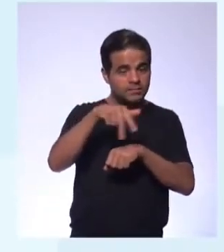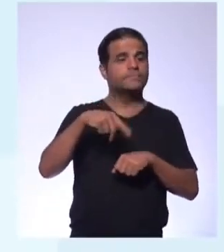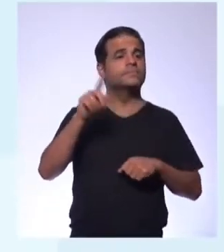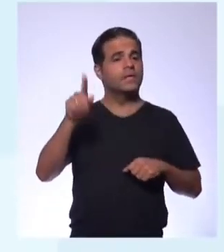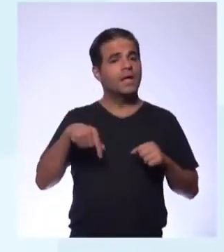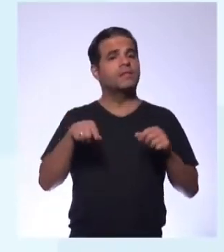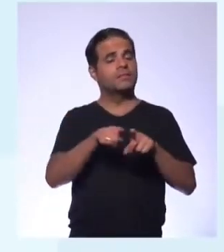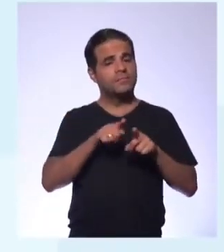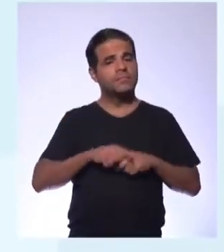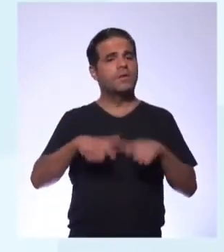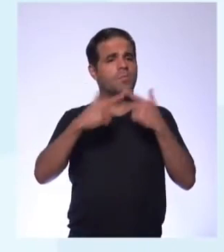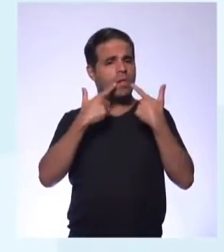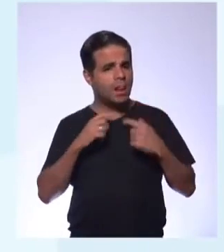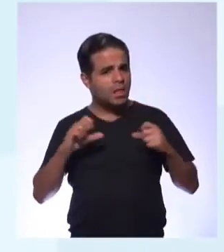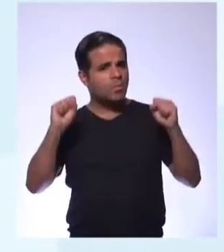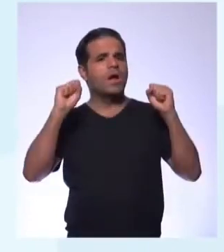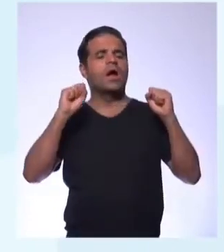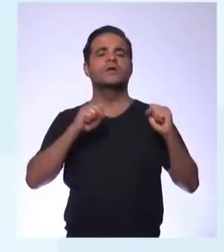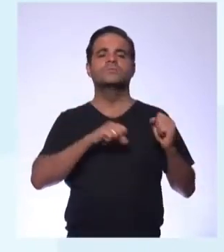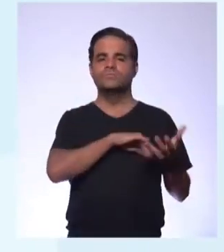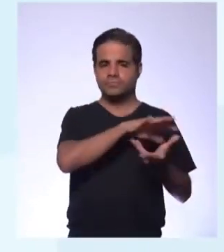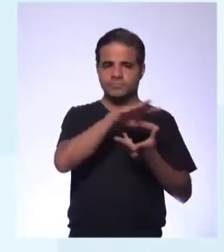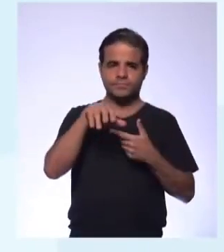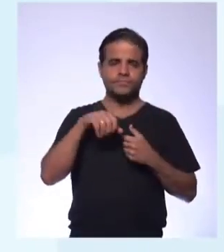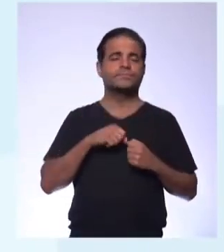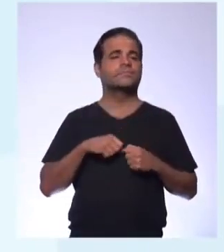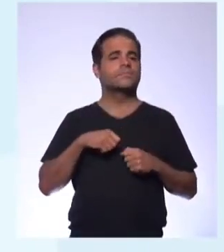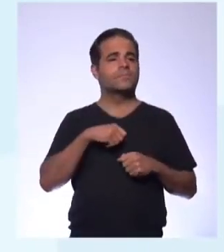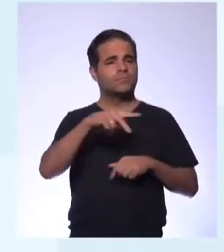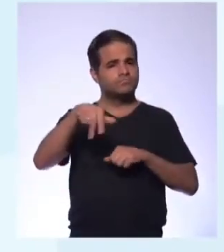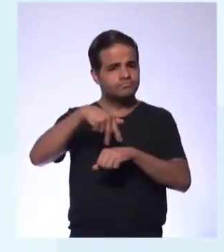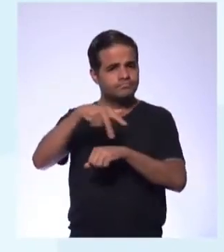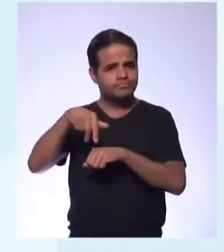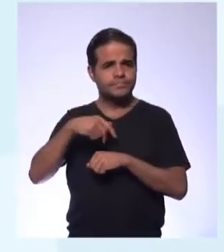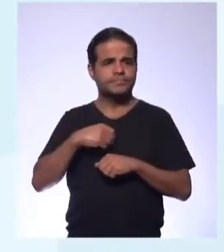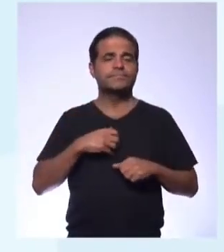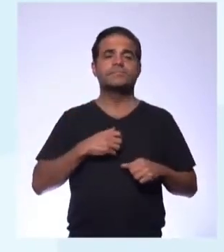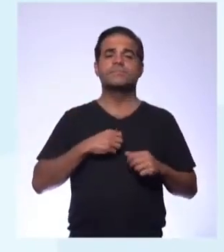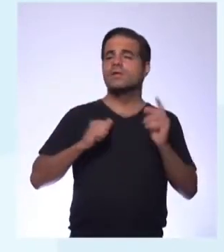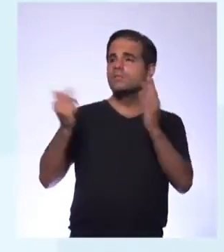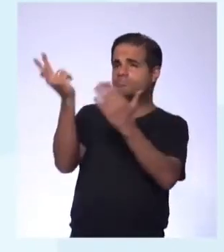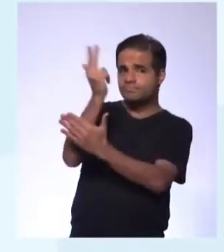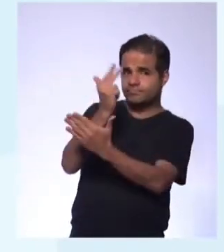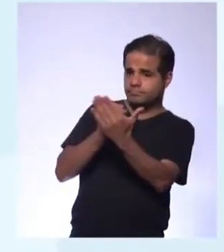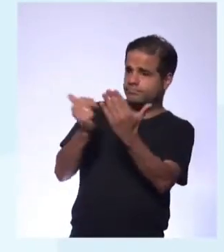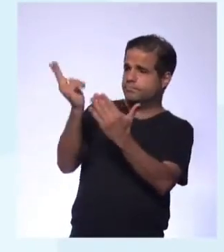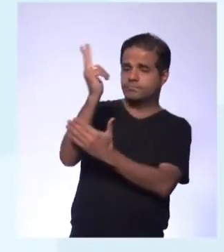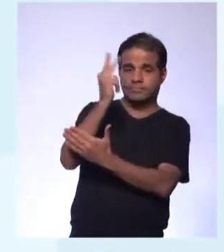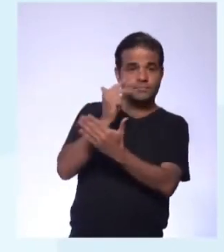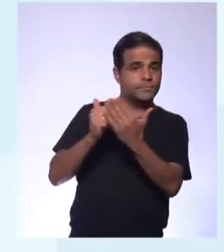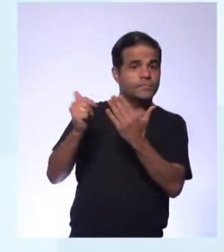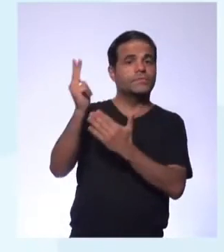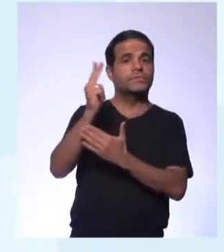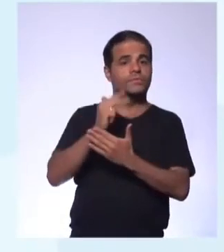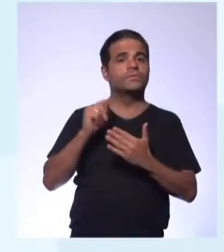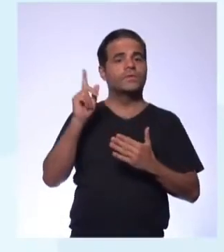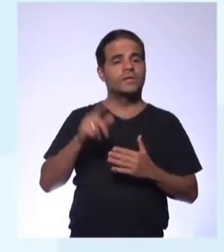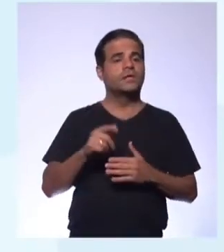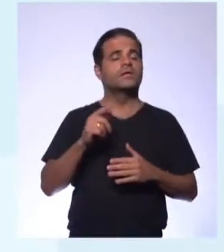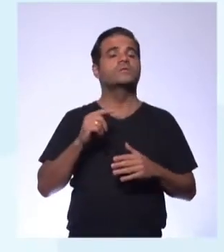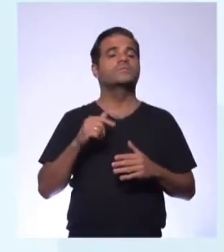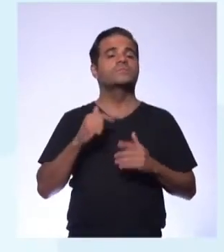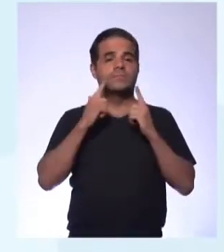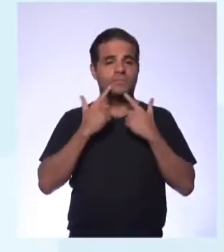linguagem universal, né? Porque sim, dança, movimento dança é uma né? linguagem universal. A pintura, que também é uma